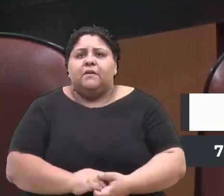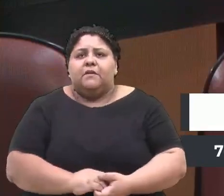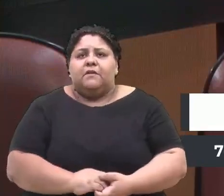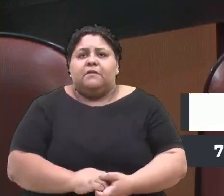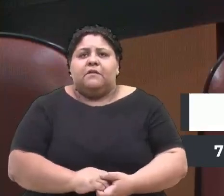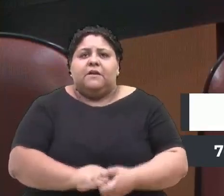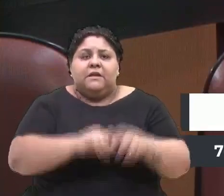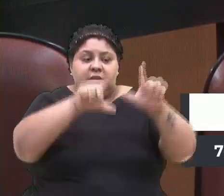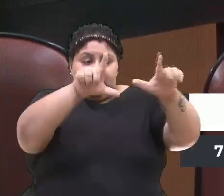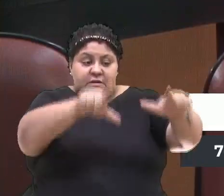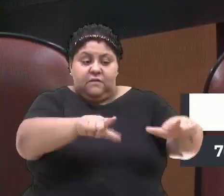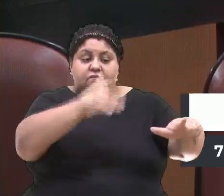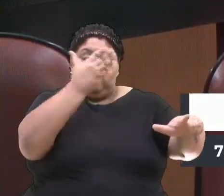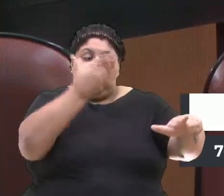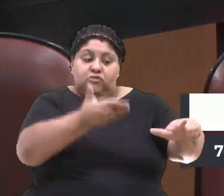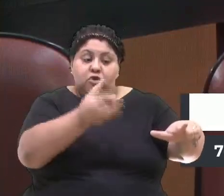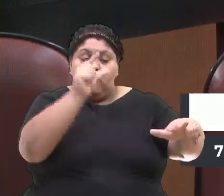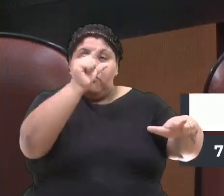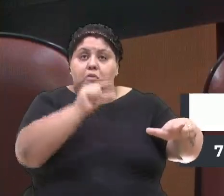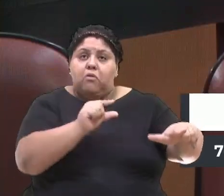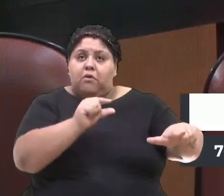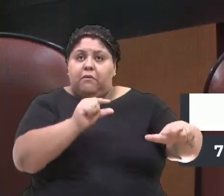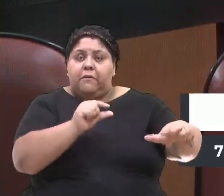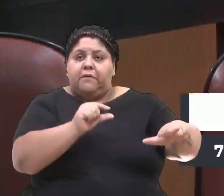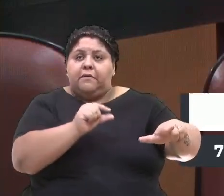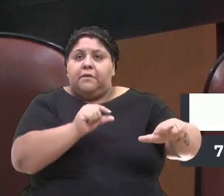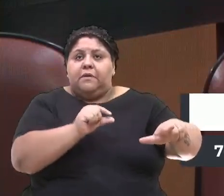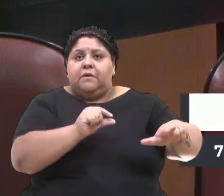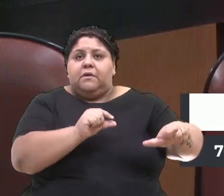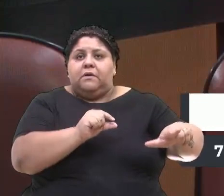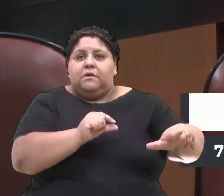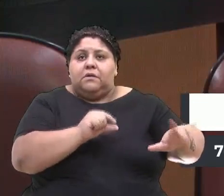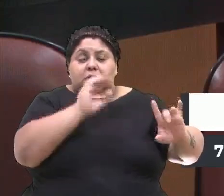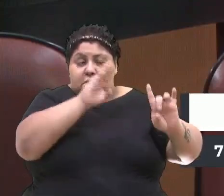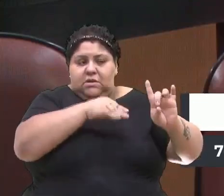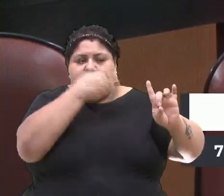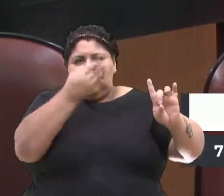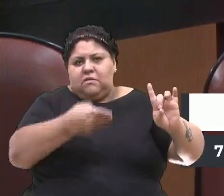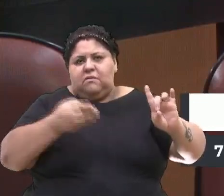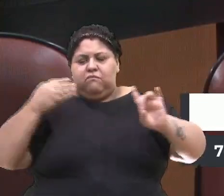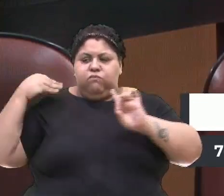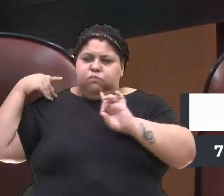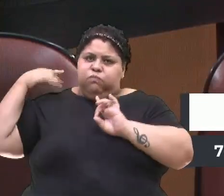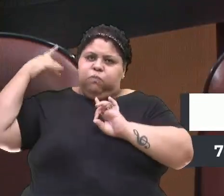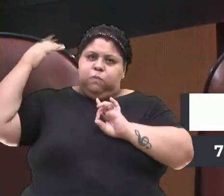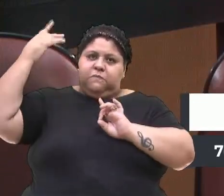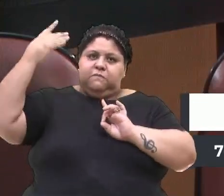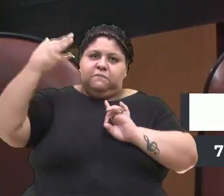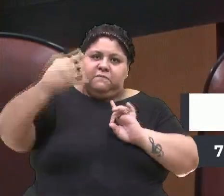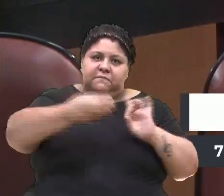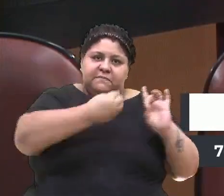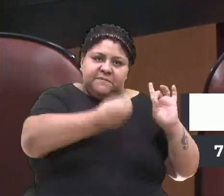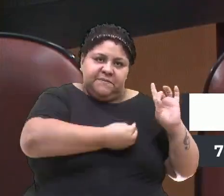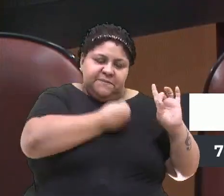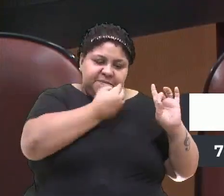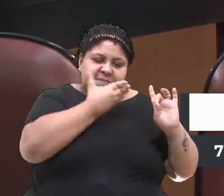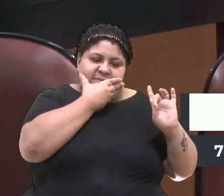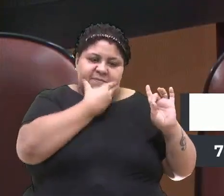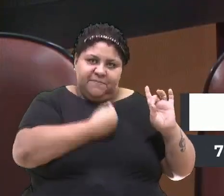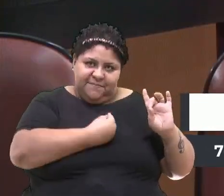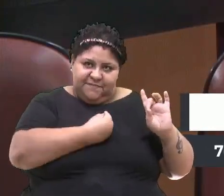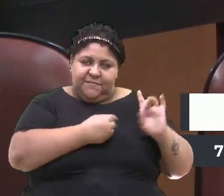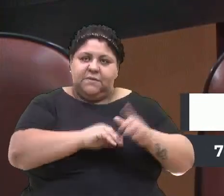local um pouco da enfim da homenagem da trajetória da vida de Odilon Alves de